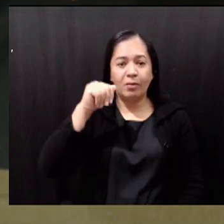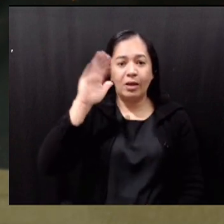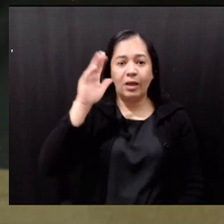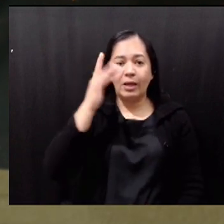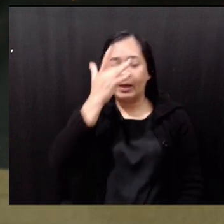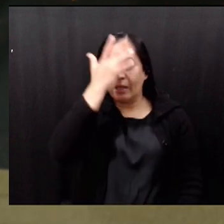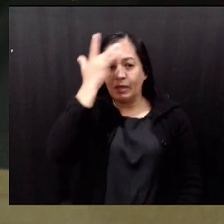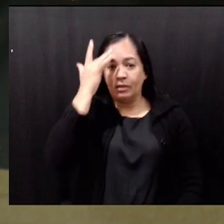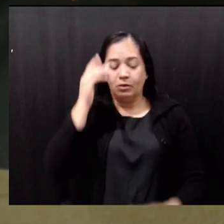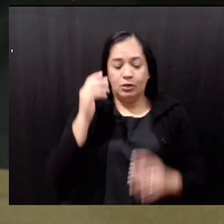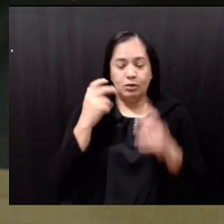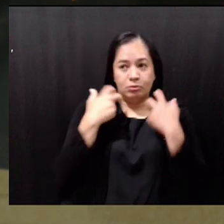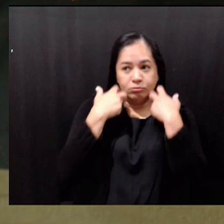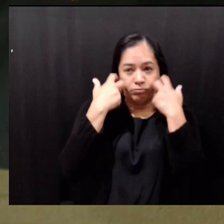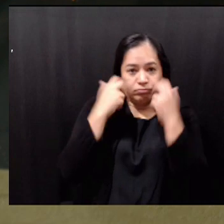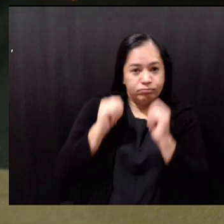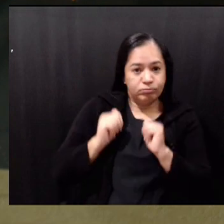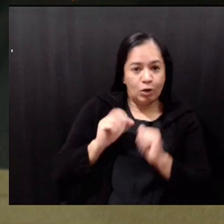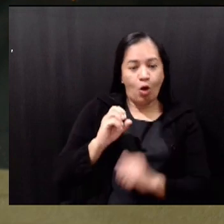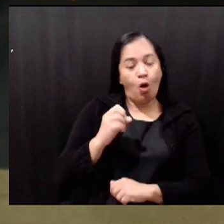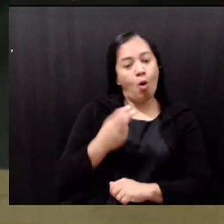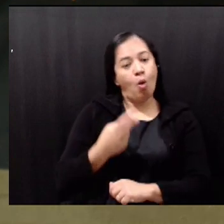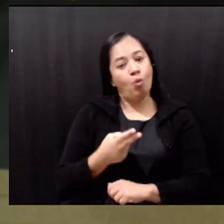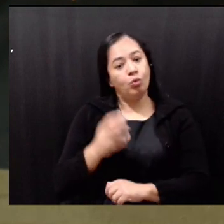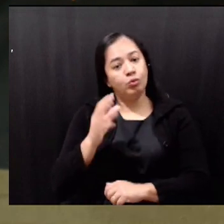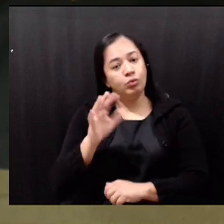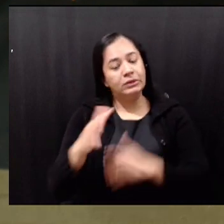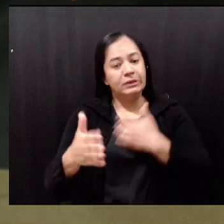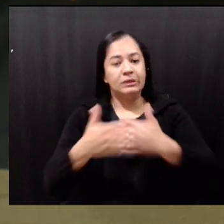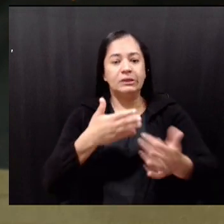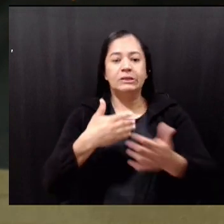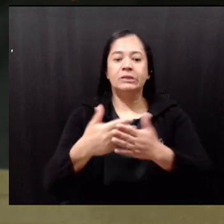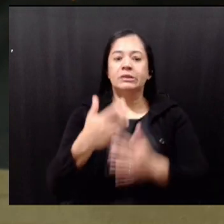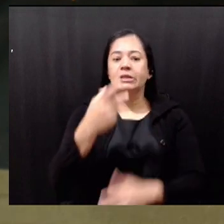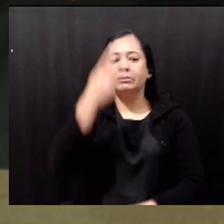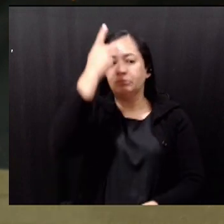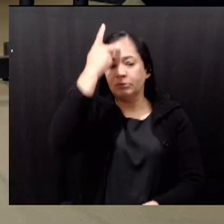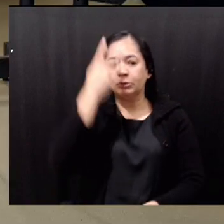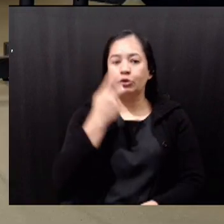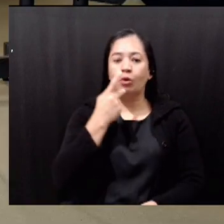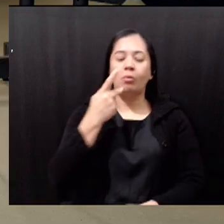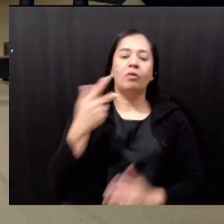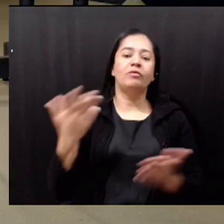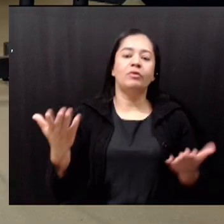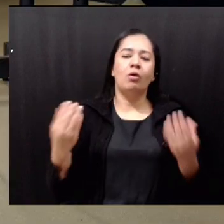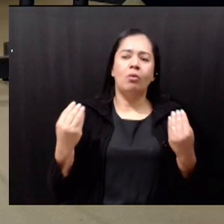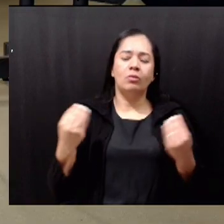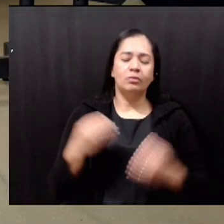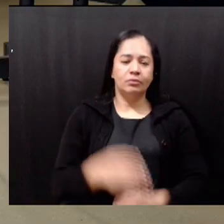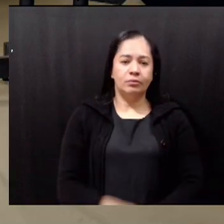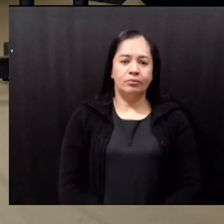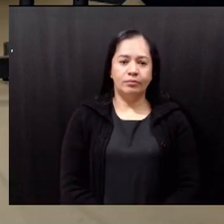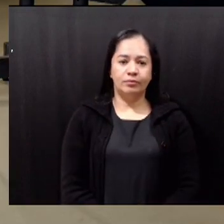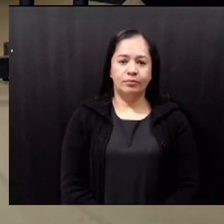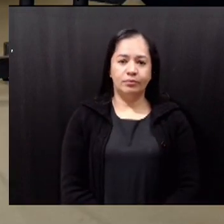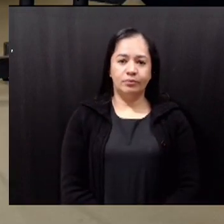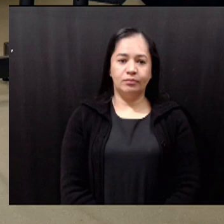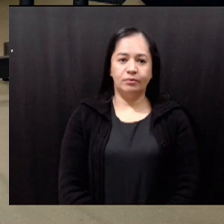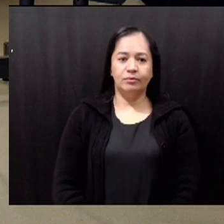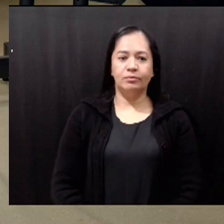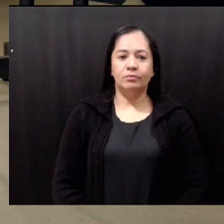introvertidas ou isso independe da personalidade? Vamos lá, Renan. Ok, bom, quando a gente pensa